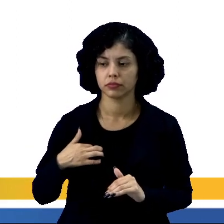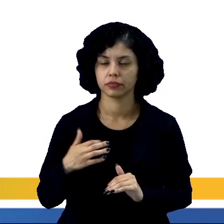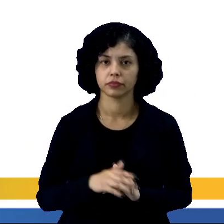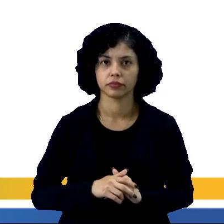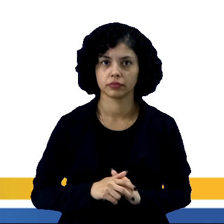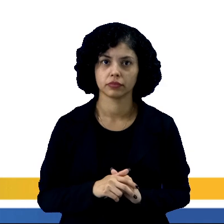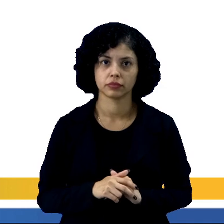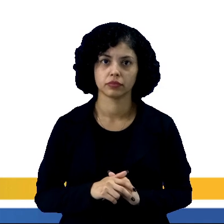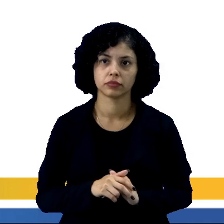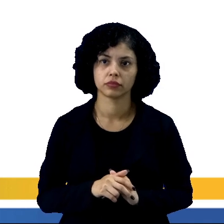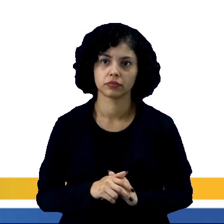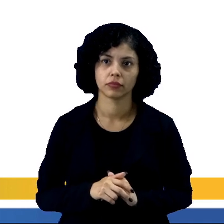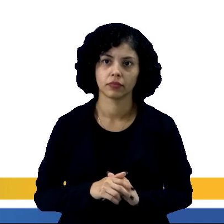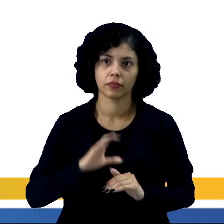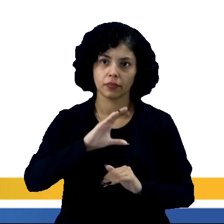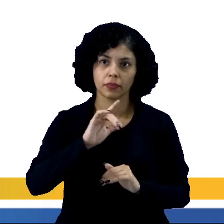das